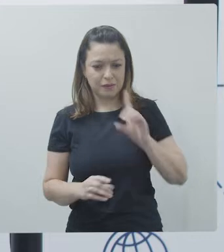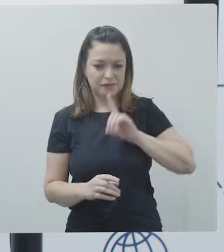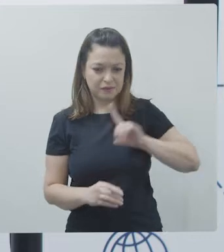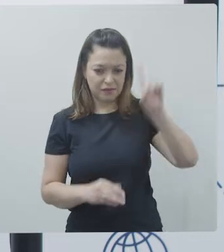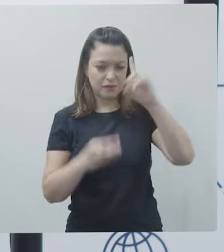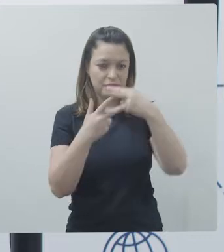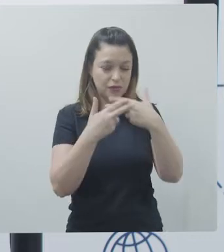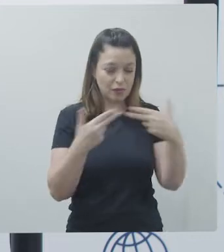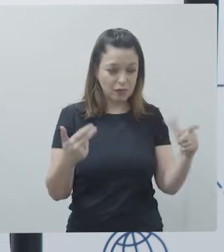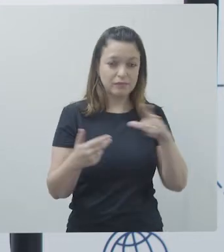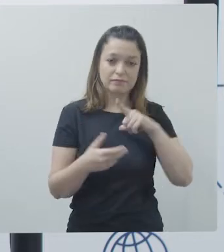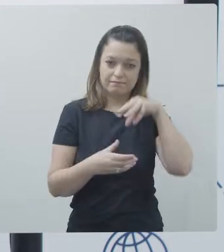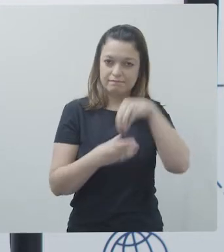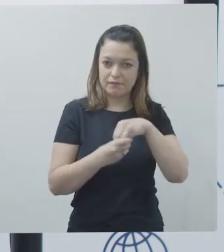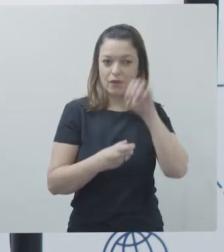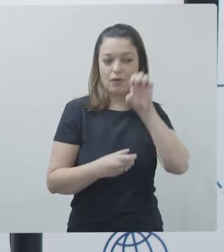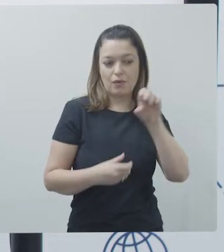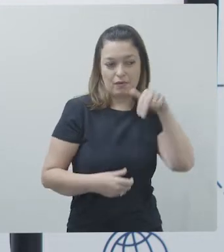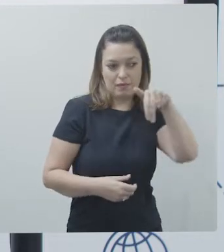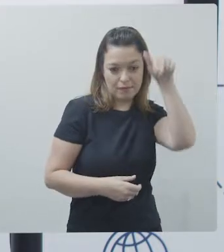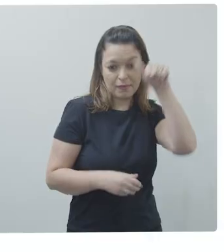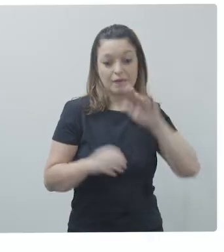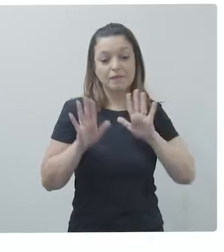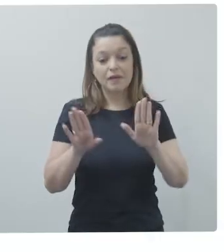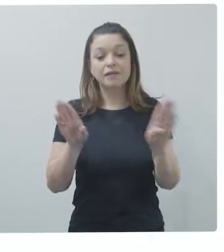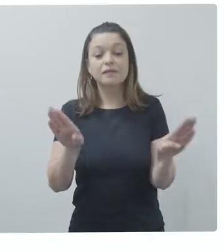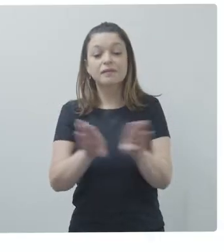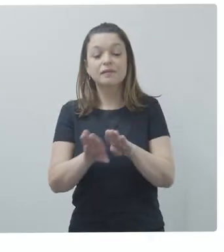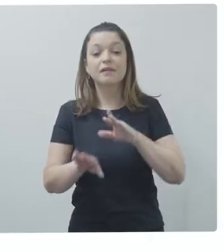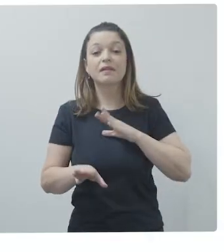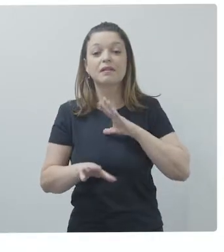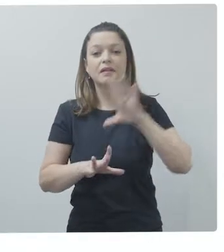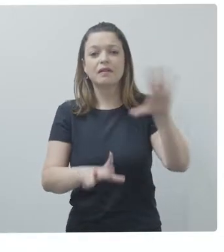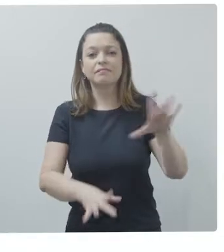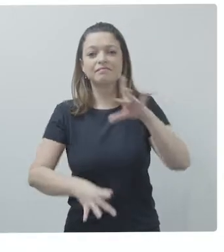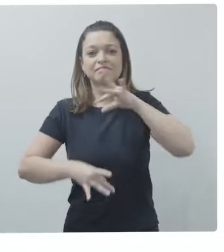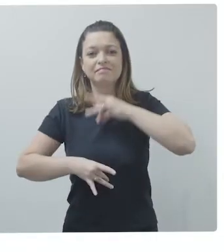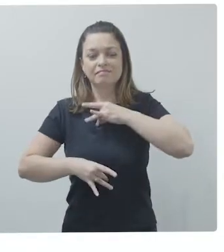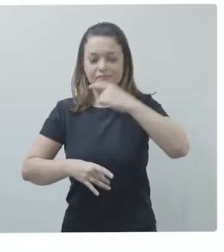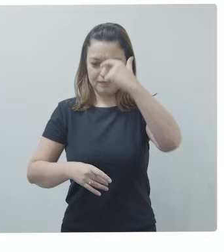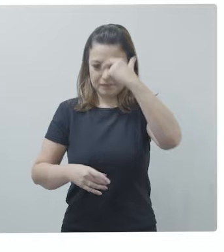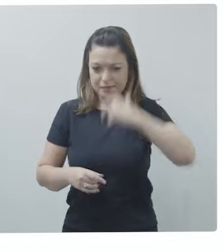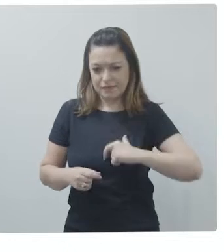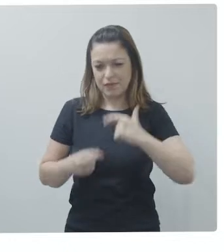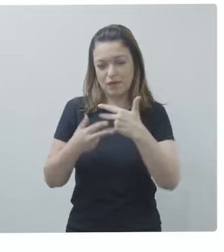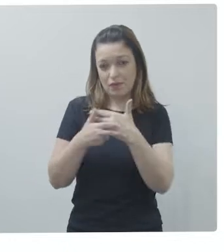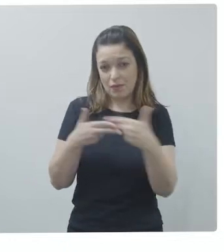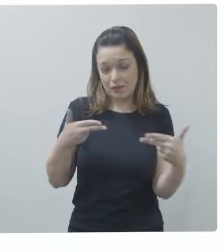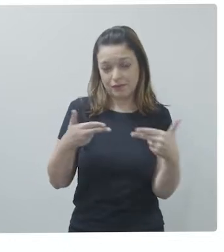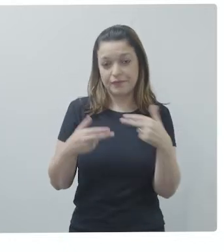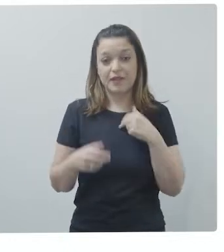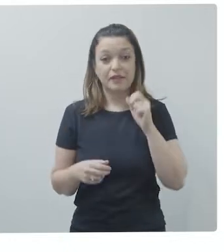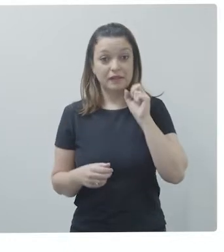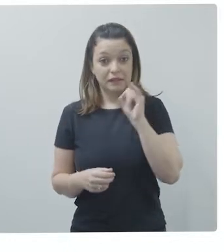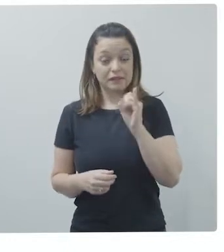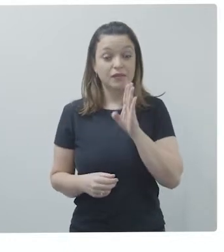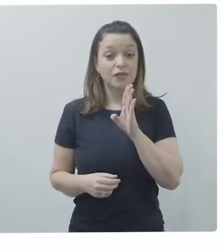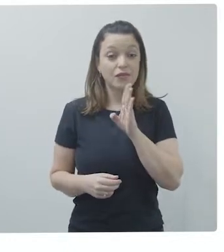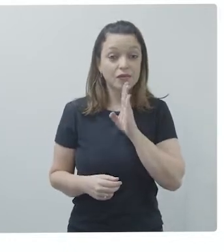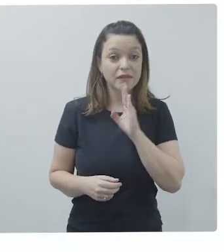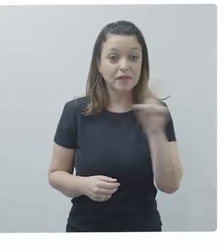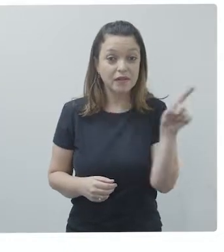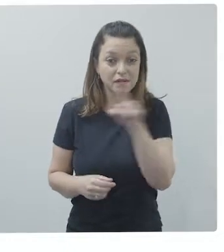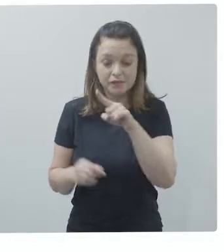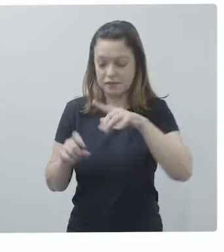as criaturas nórdicas. Se você conhece um pouquinho sobre mitologia, seja qual